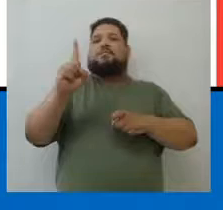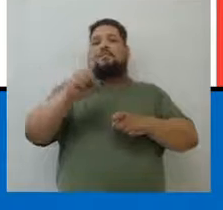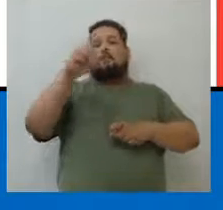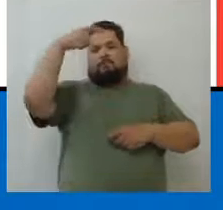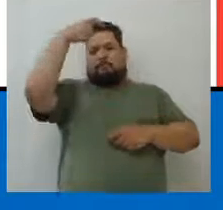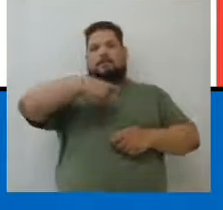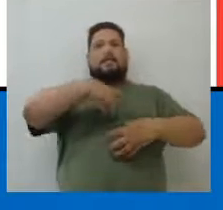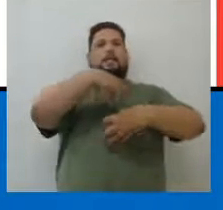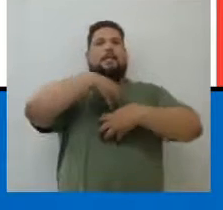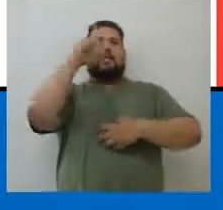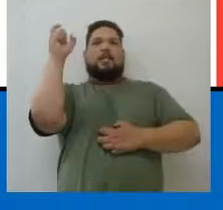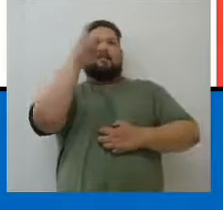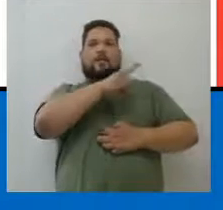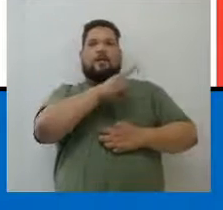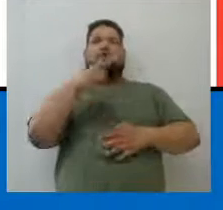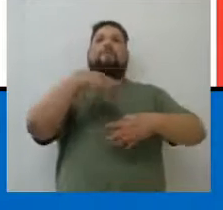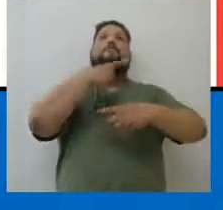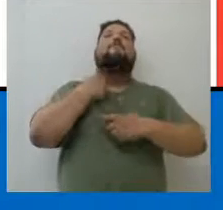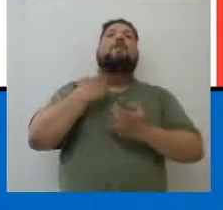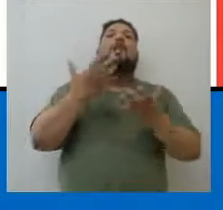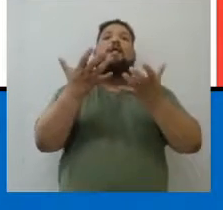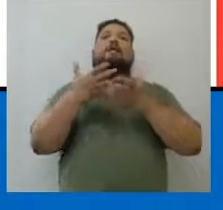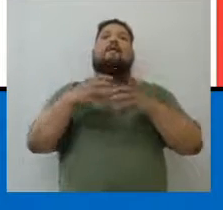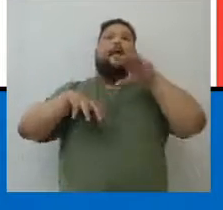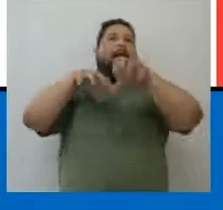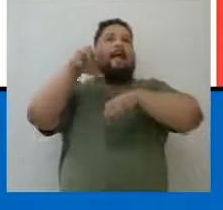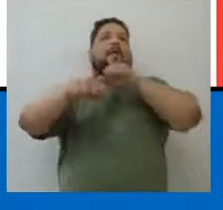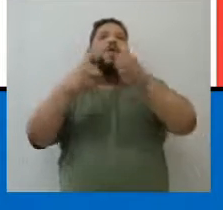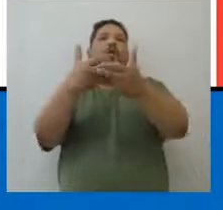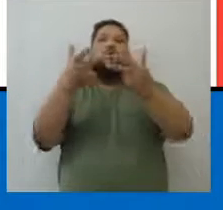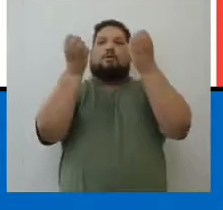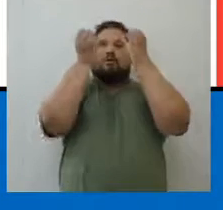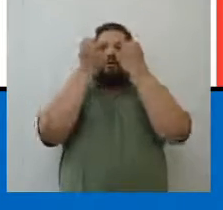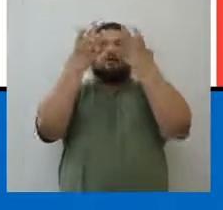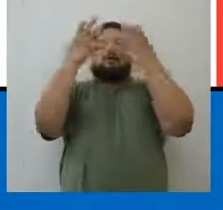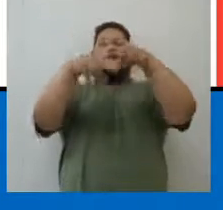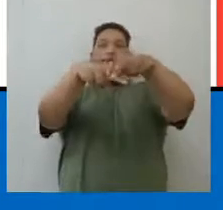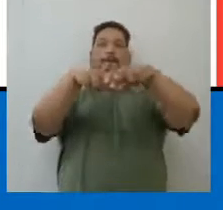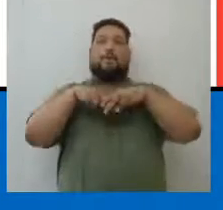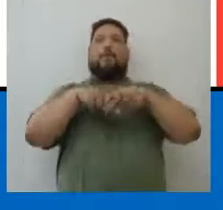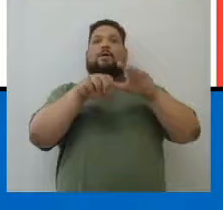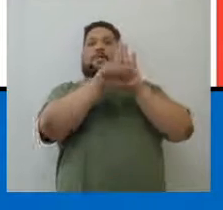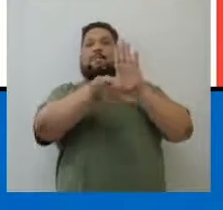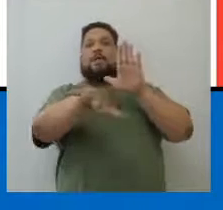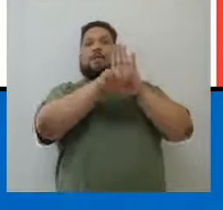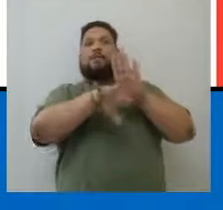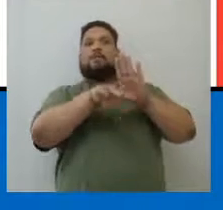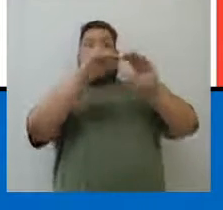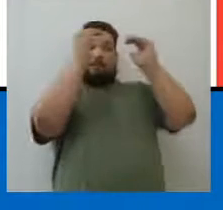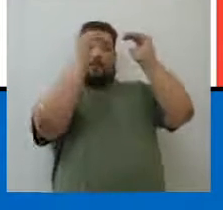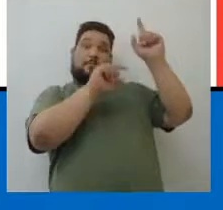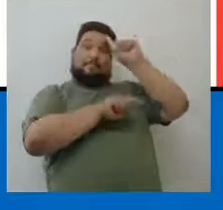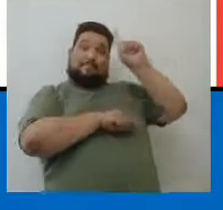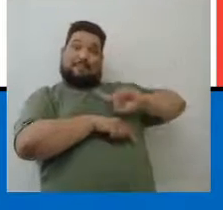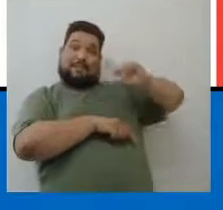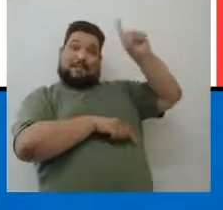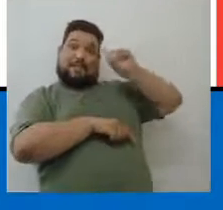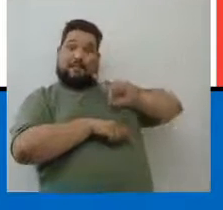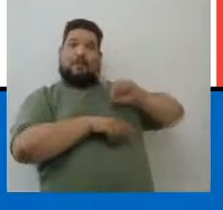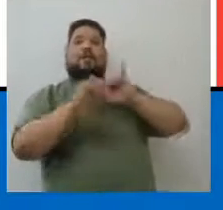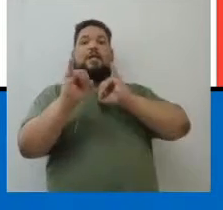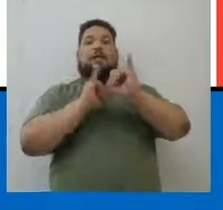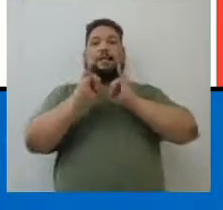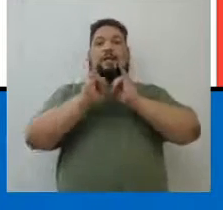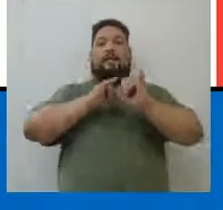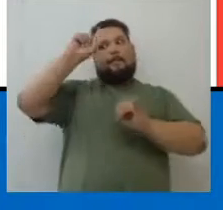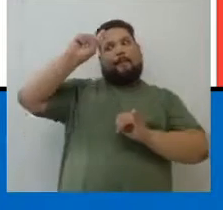só observa aquela vontade de obter. Certo? Porque a grande mídia está incentivando que você obtenha, certo? Porque a internet está mostrando que você